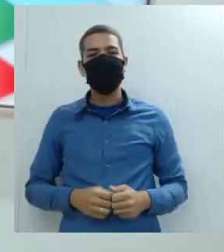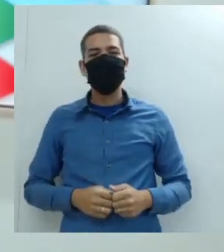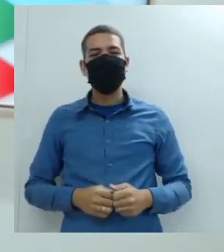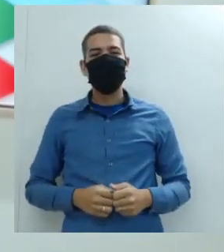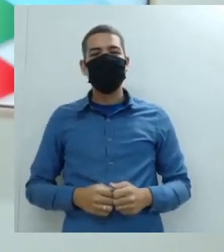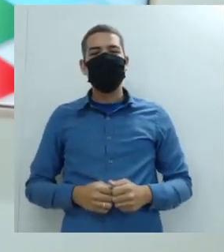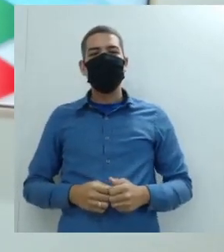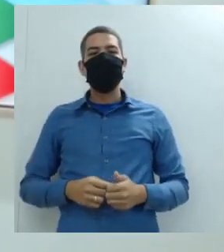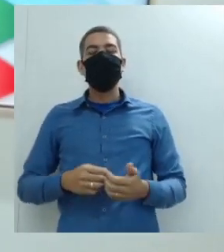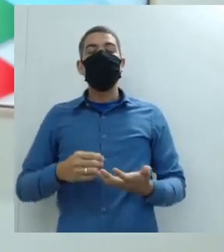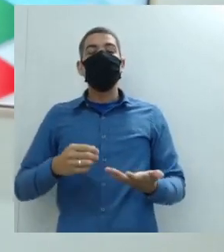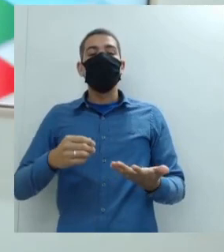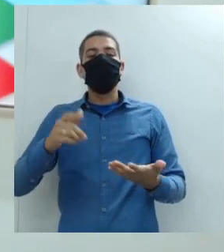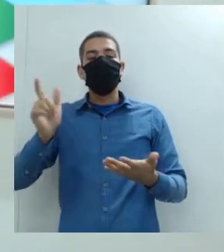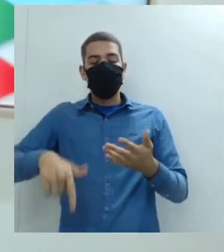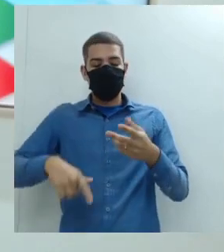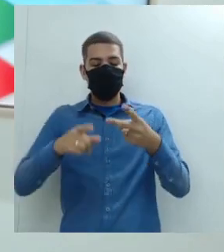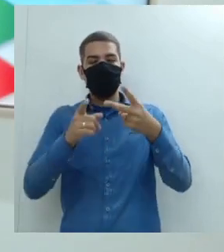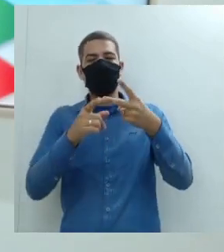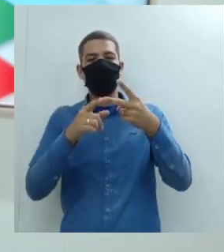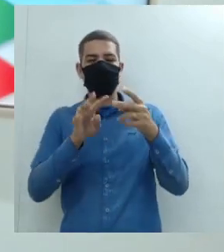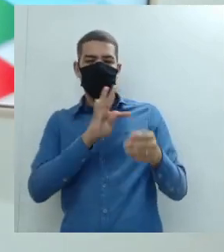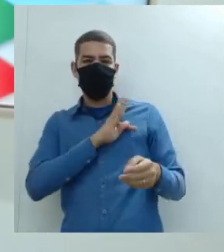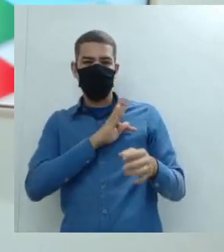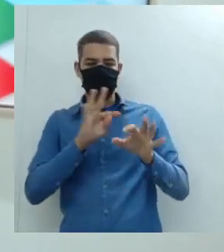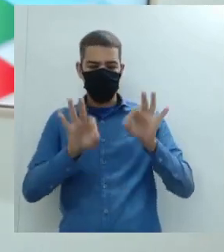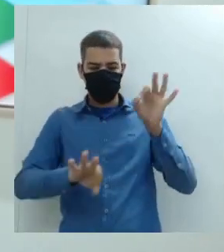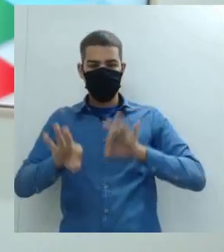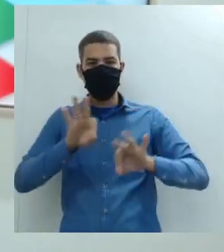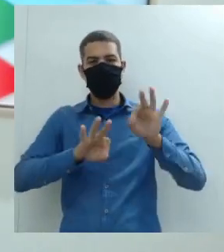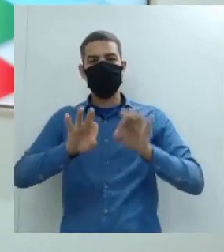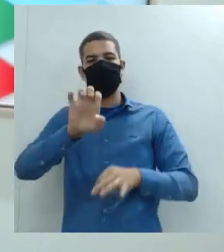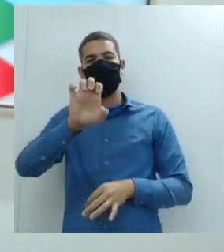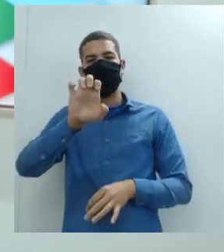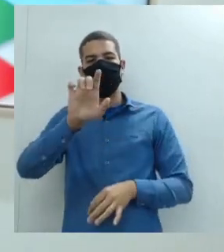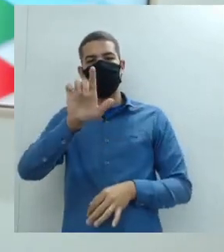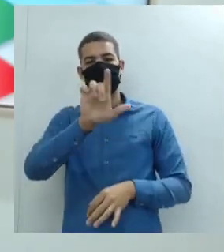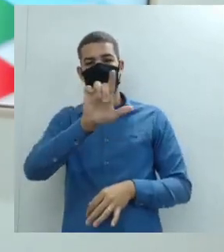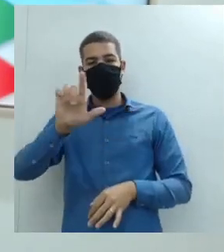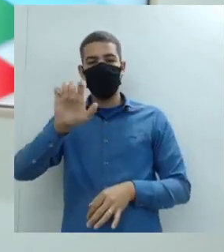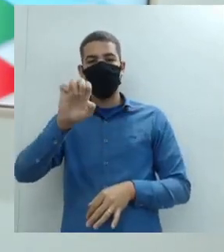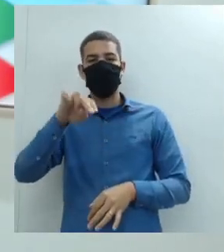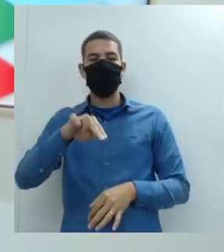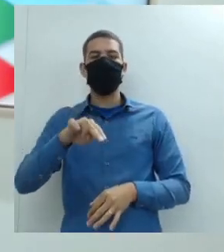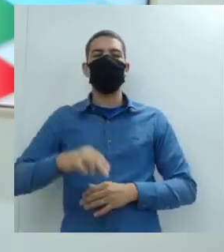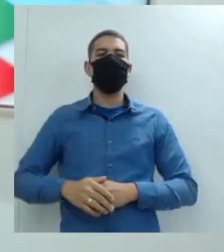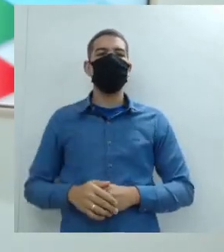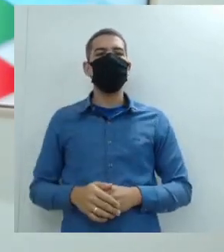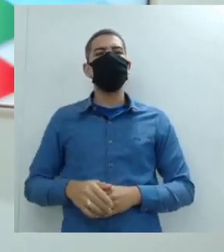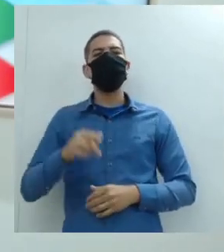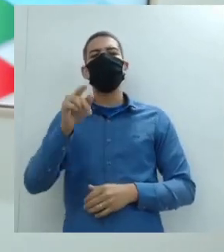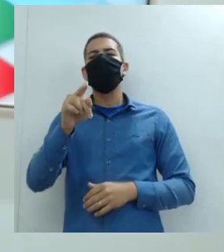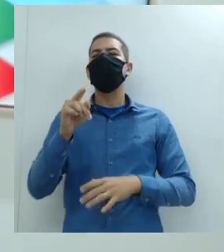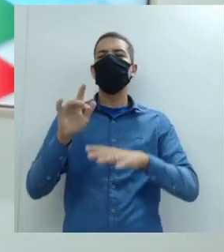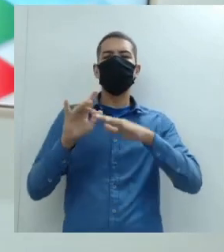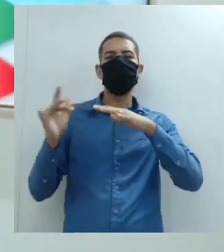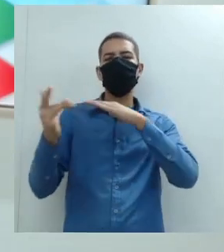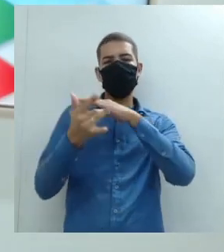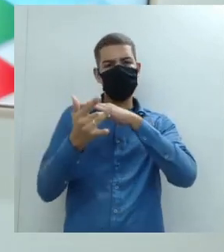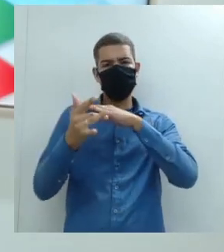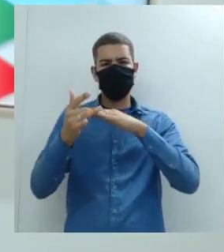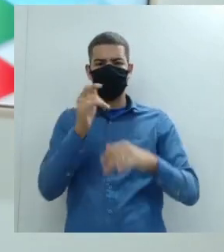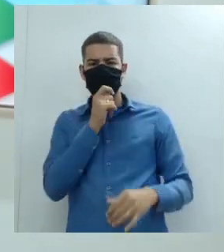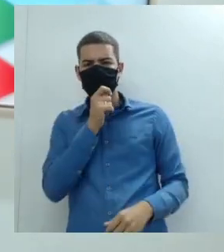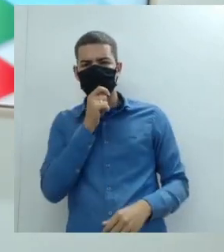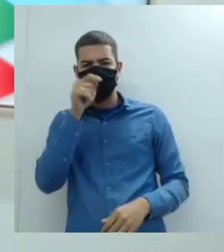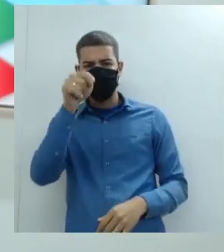com a gente aí para fazer o suporte, tá bom? Olha, presta bastante atenção. Você que não tiver plugado nos canais aí das nossas redes